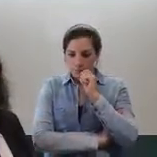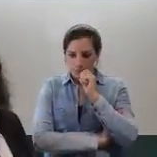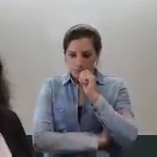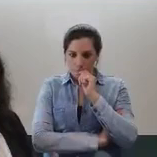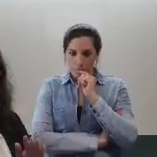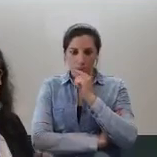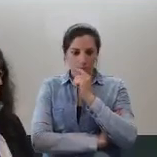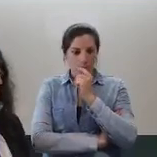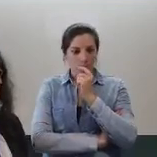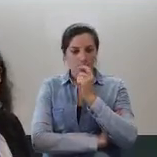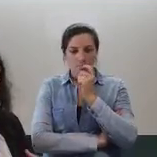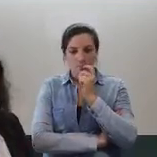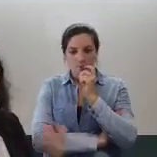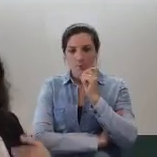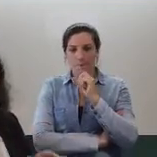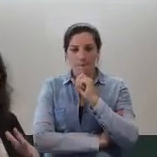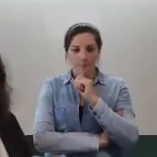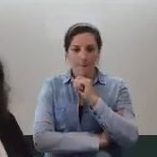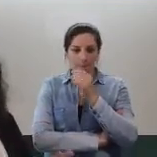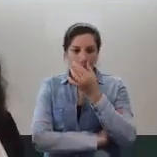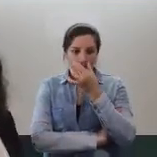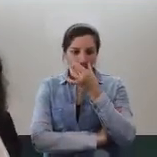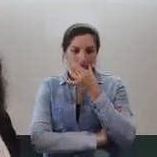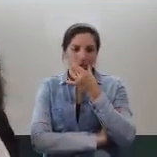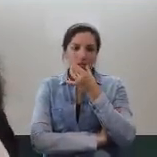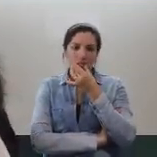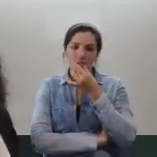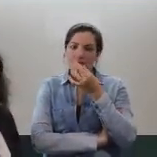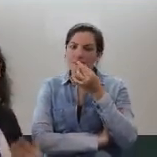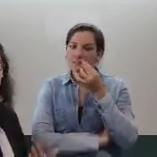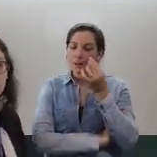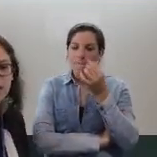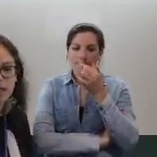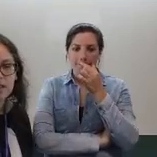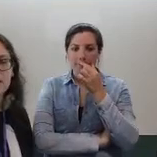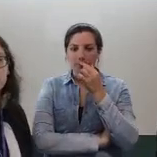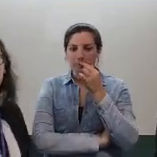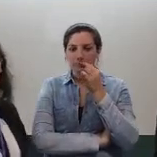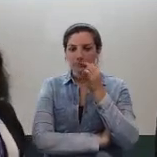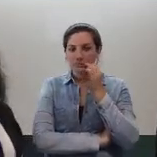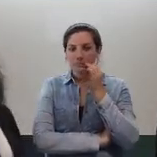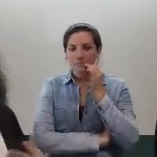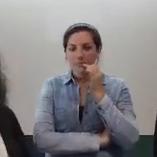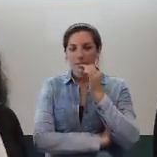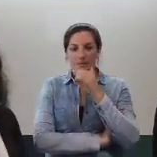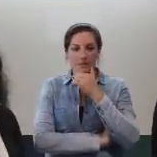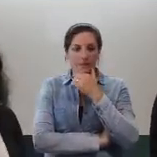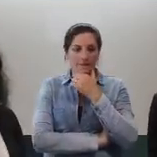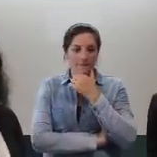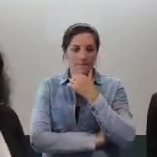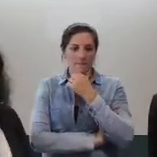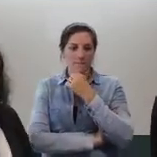do ano. É sempre assim, gente, tem um monte de exemplo aqui legal. Tem sobre doutrina, tem sobre agravo